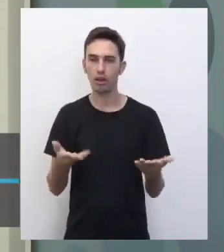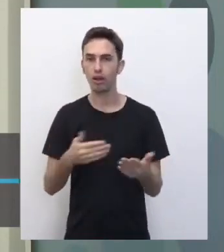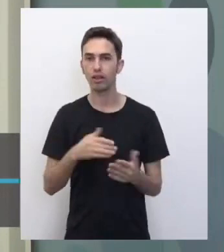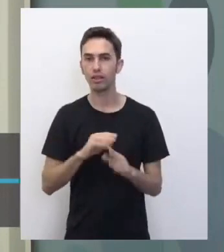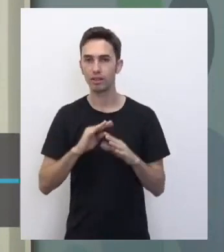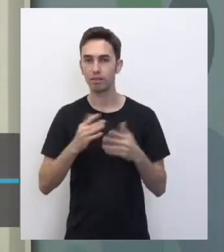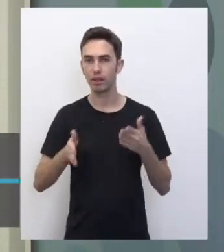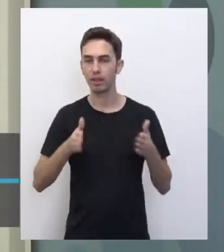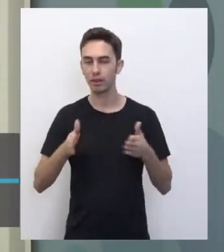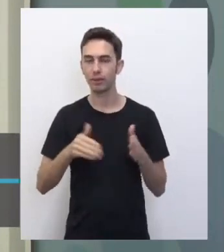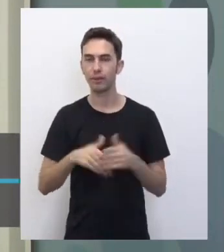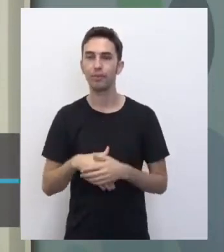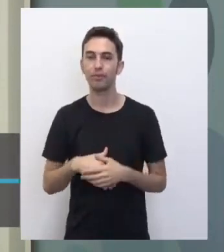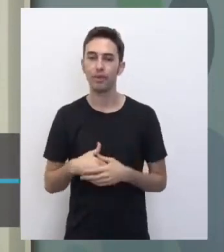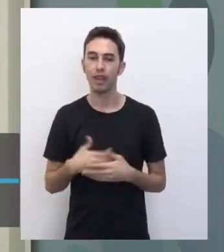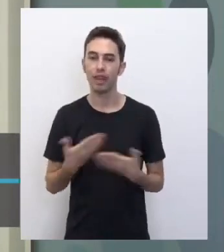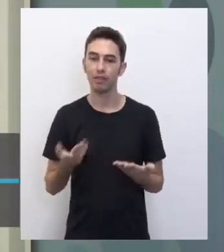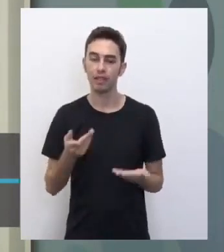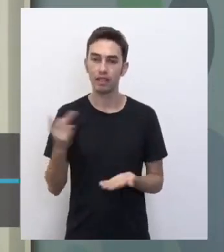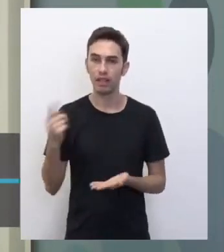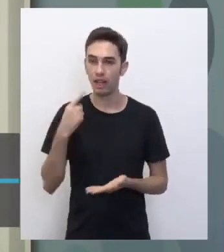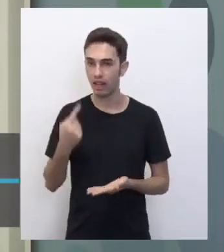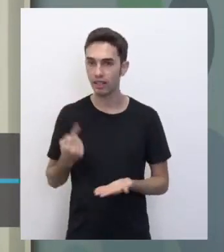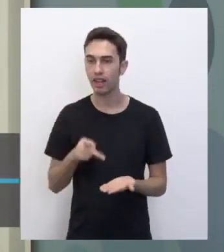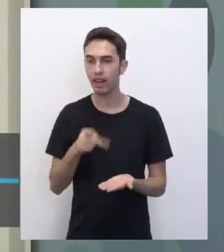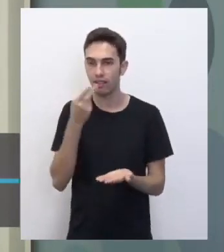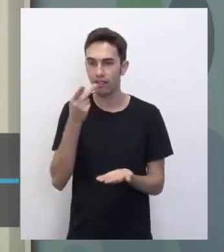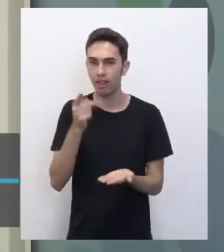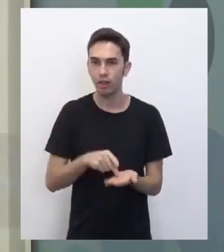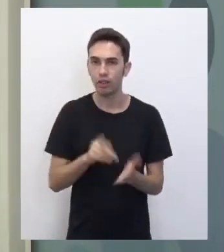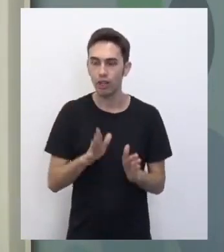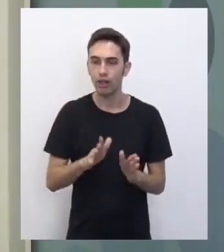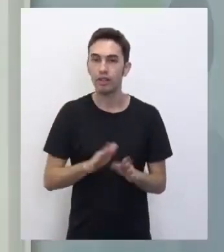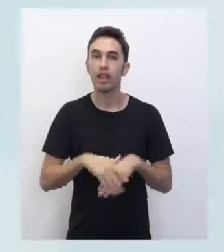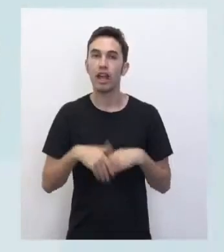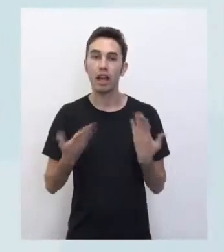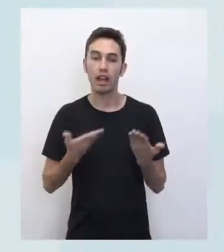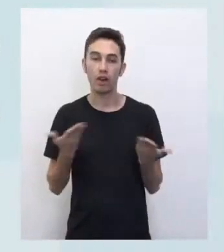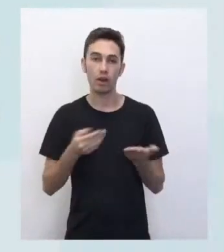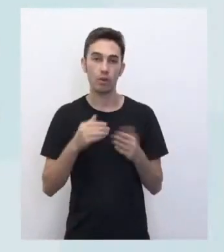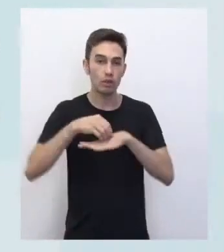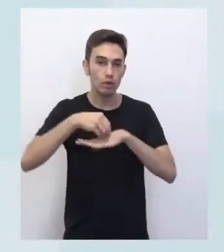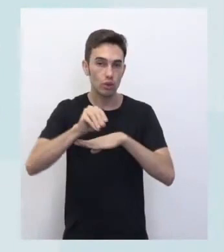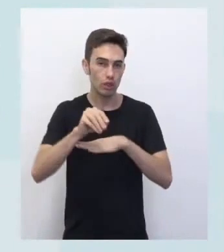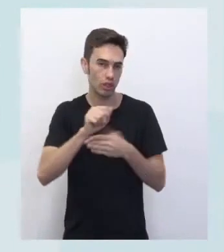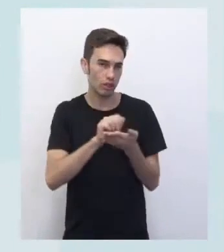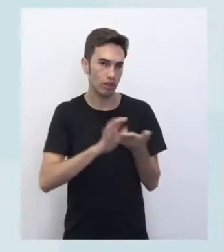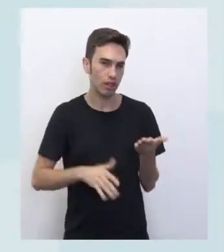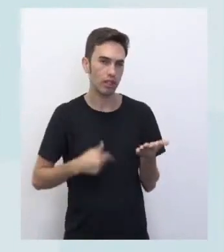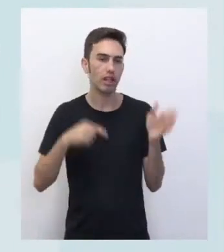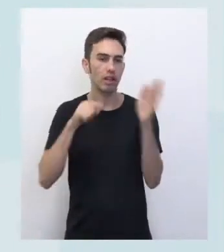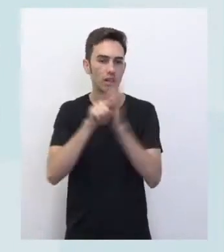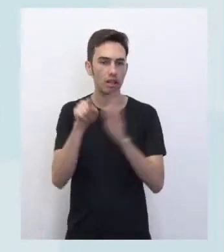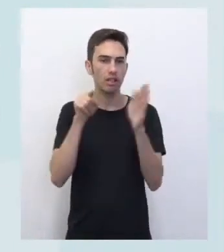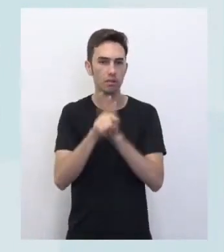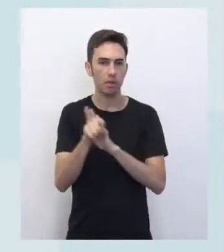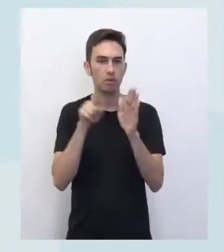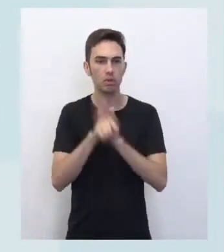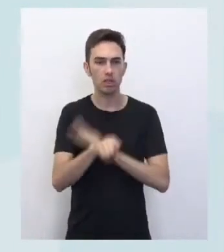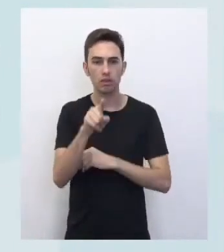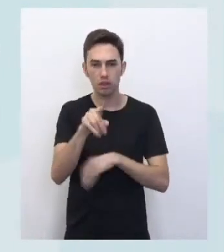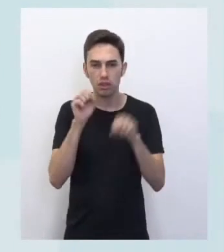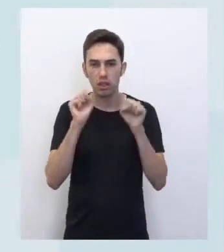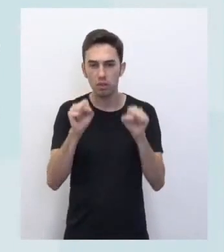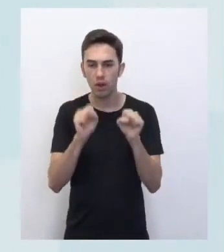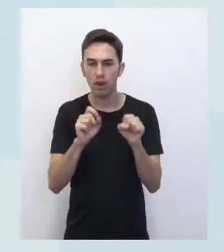conteúdo e habilidade que a Jennifer trouxe para a gente, eu trago também para vocês uma sugestão de atividade, né, que é um questionário que você pode fazer,